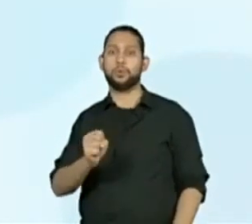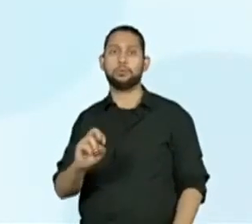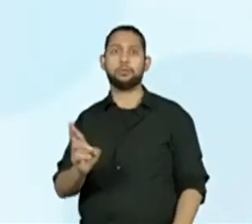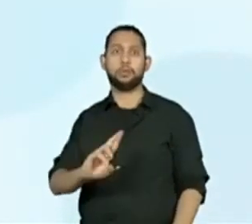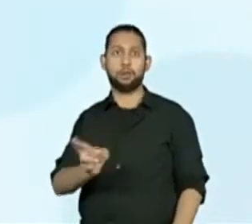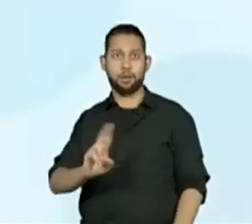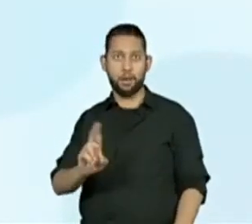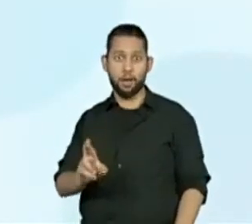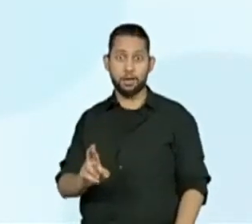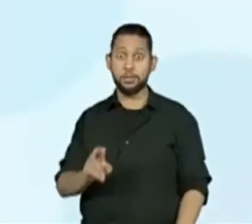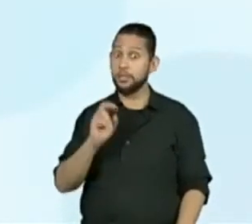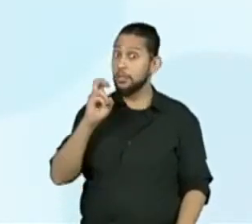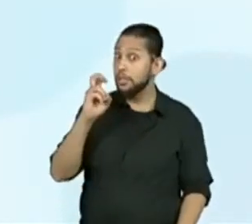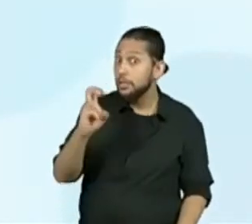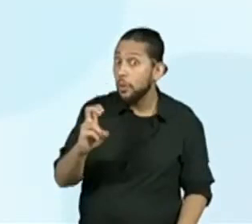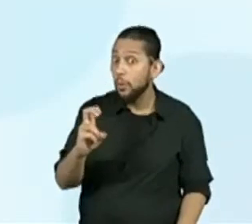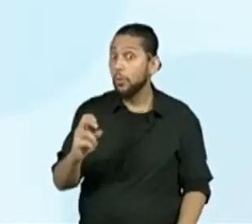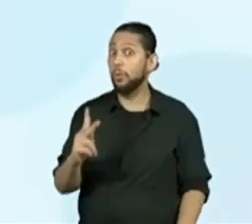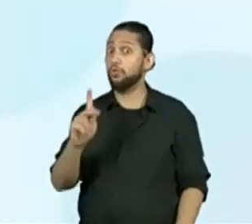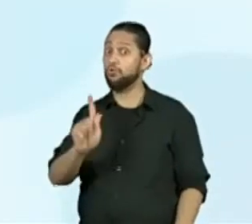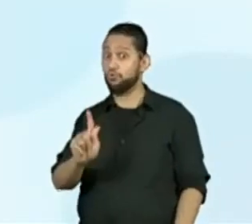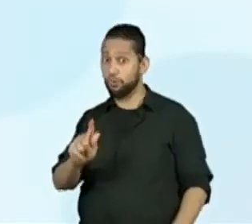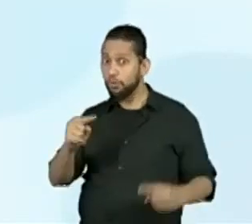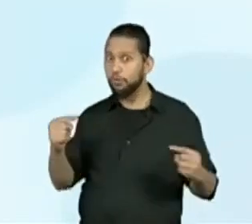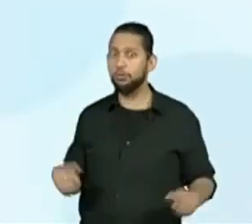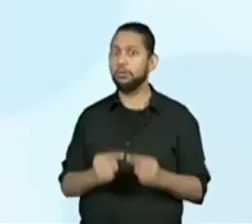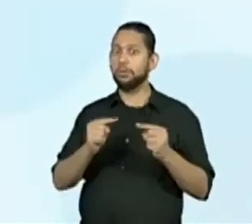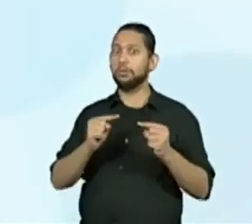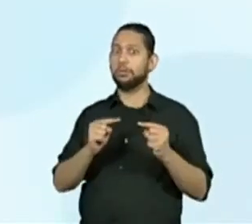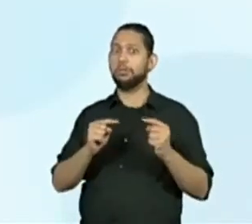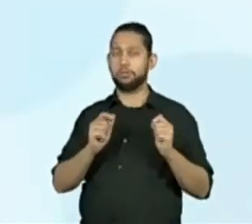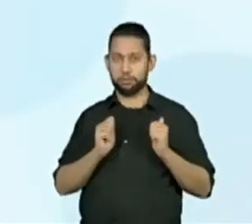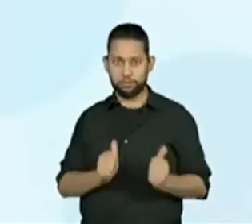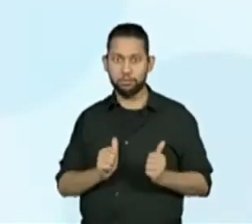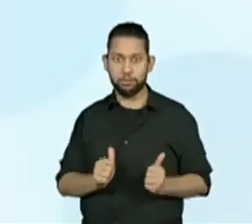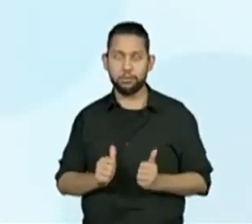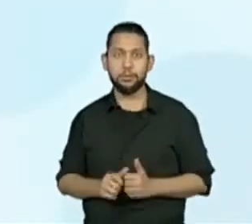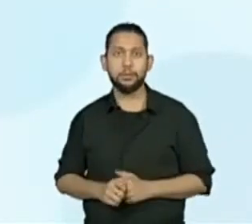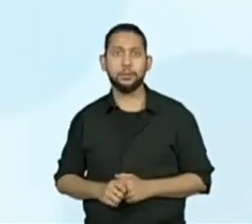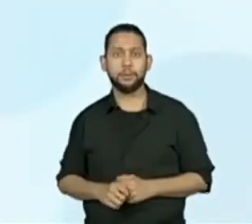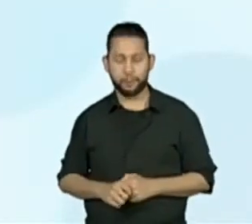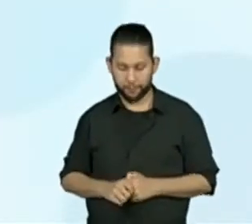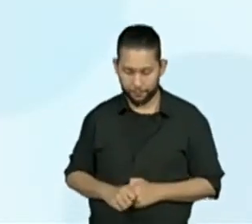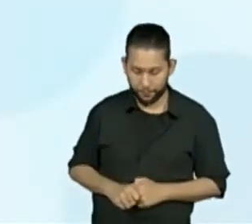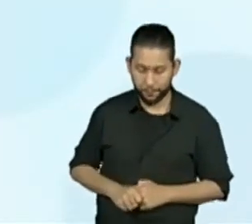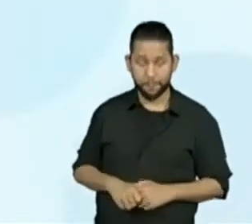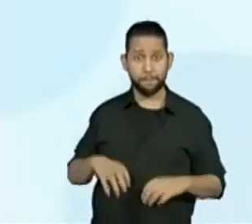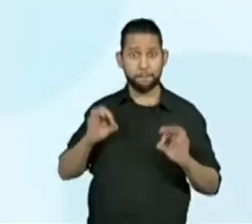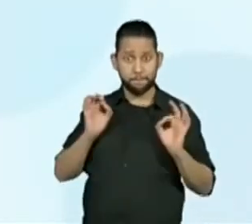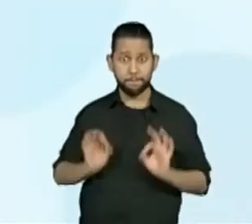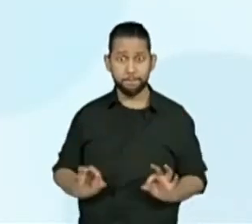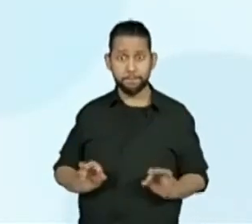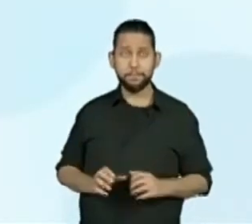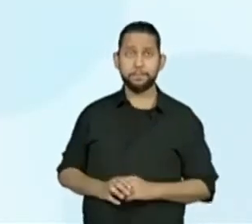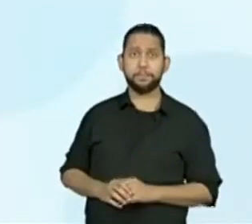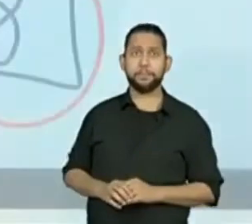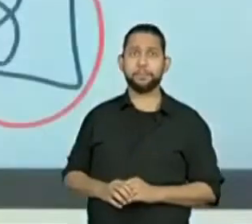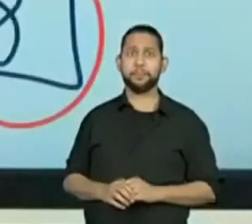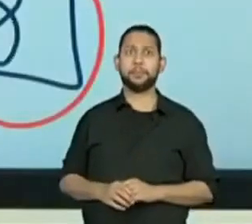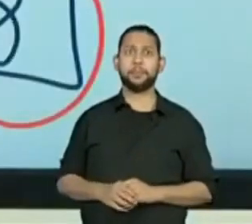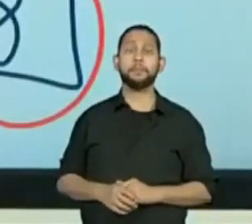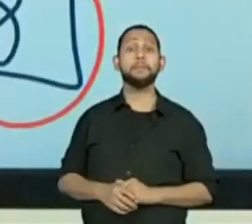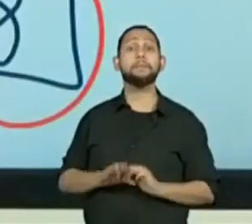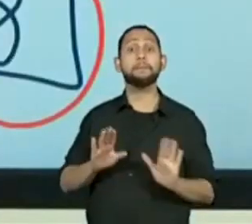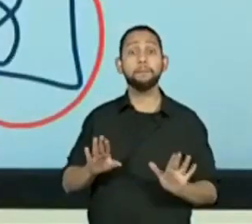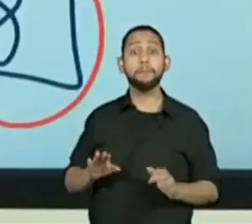o preço de 5 kg de abobrinha certo Oi